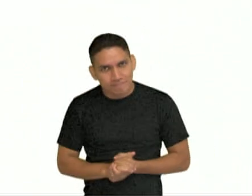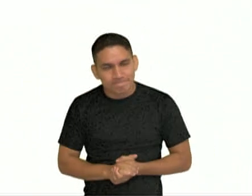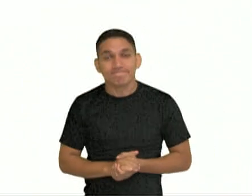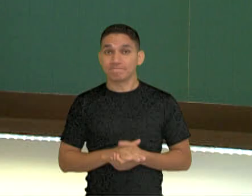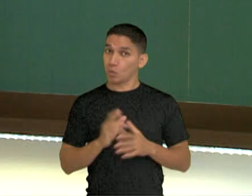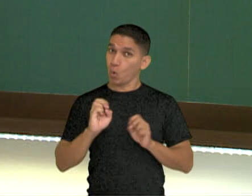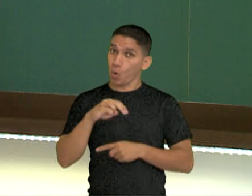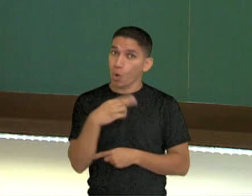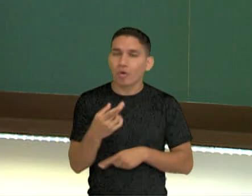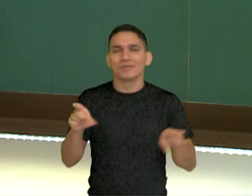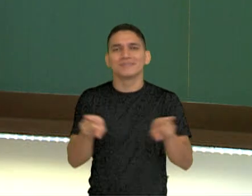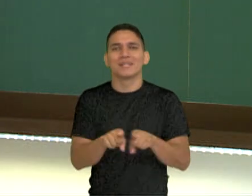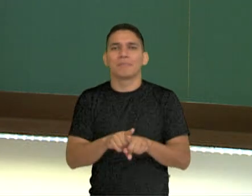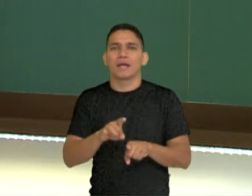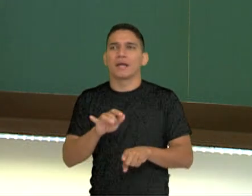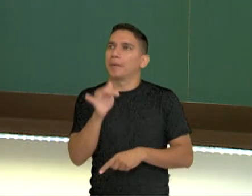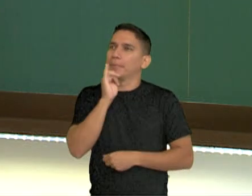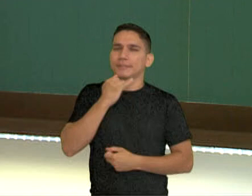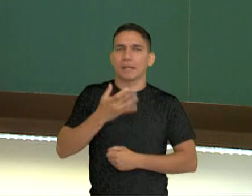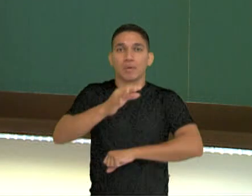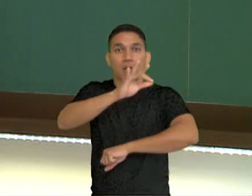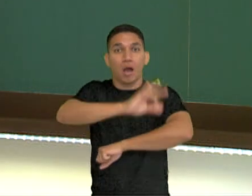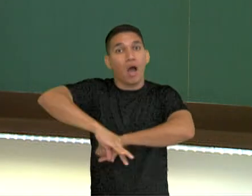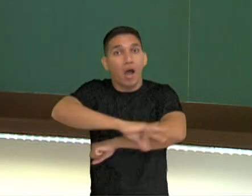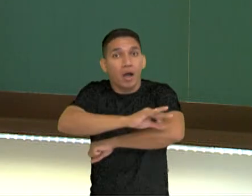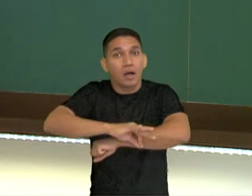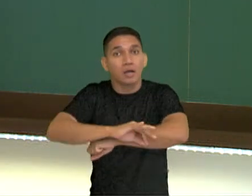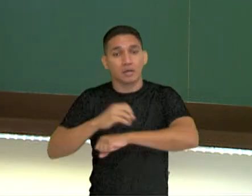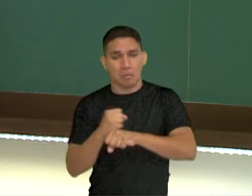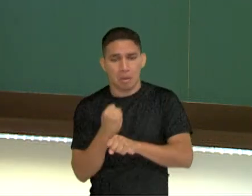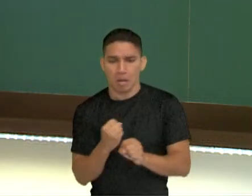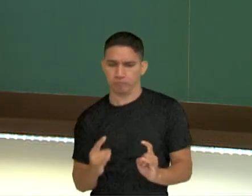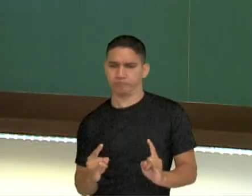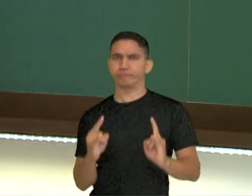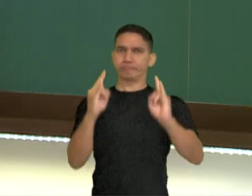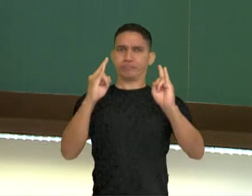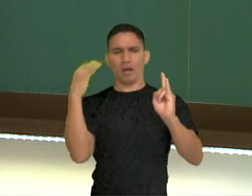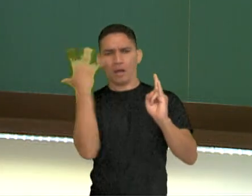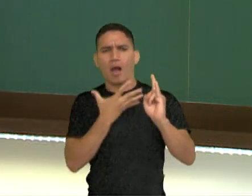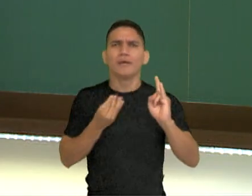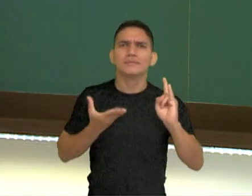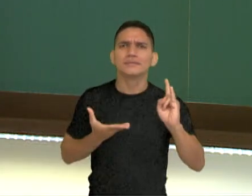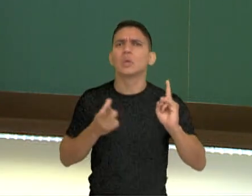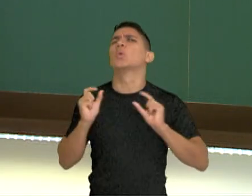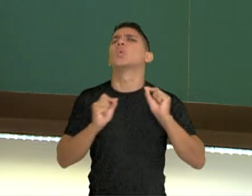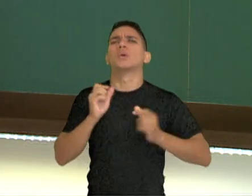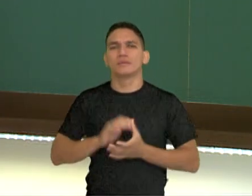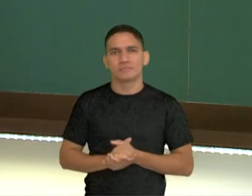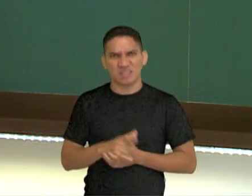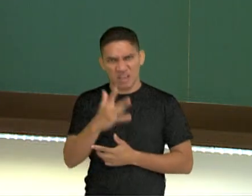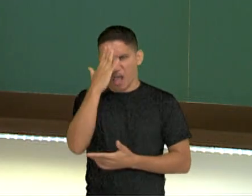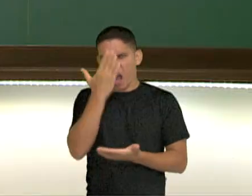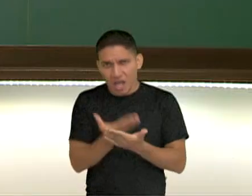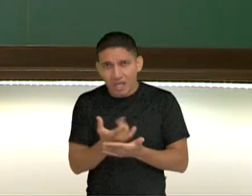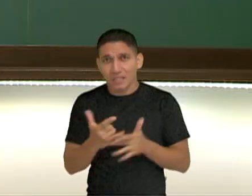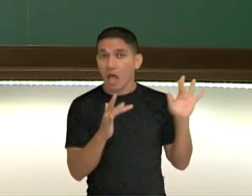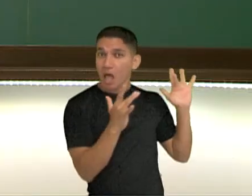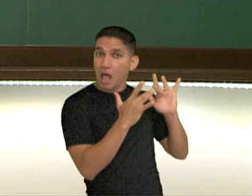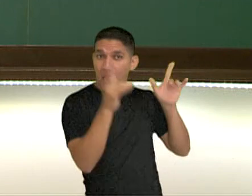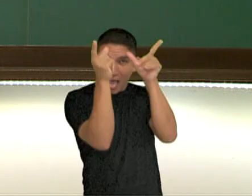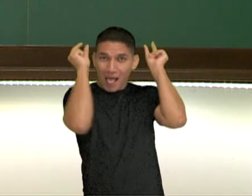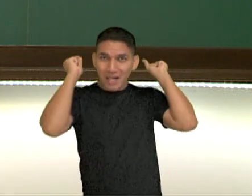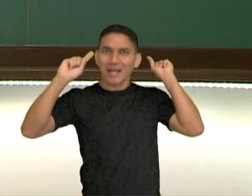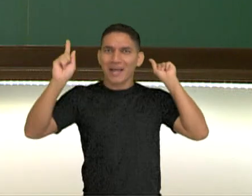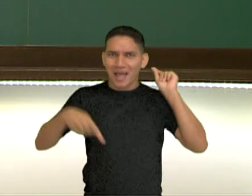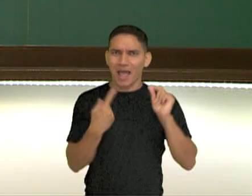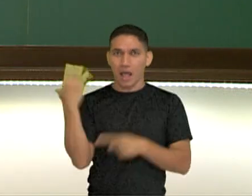numa arquitetura, num prédio bonito? Será que a Grécia Clássica influencia a beleza, como nós vemos ainda hoje? Essa